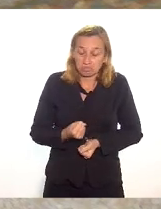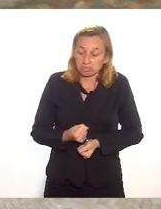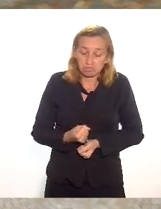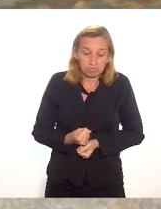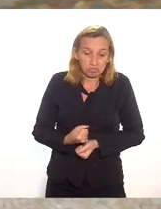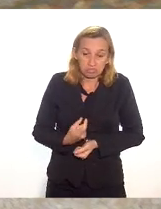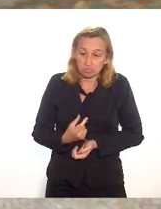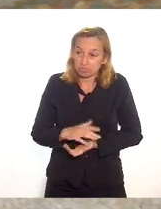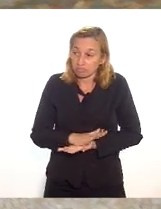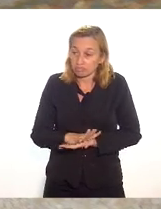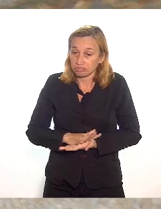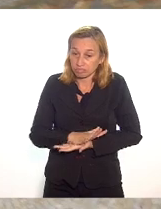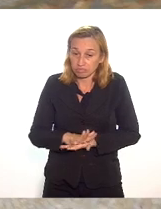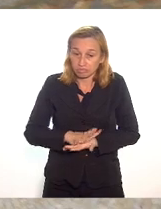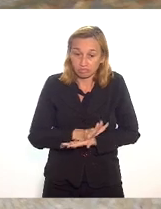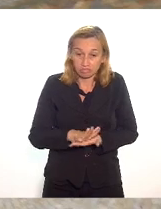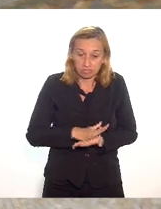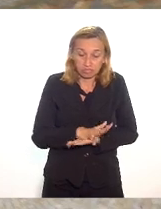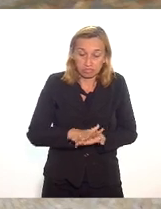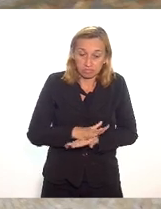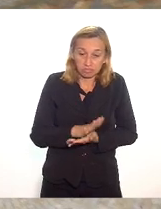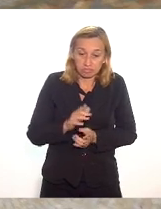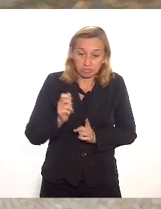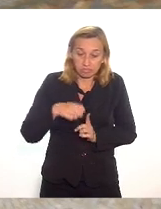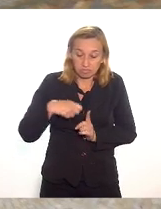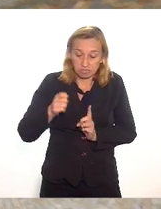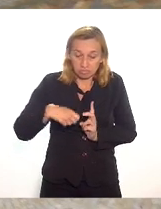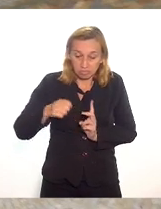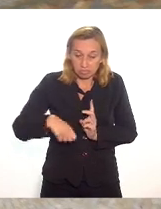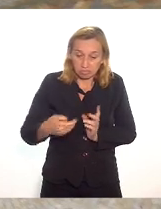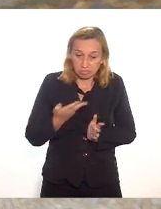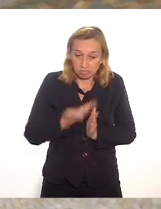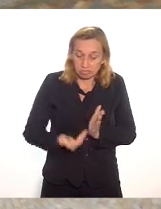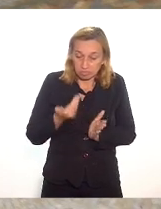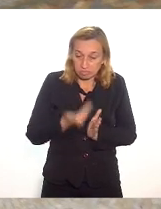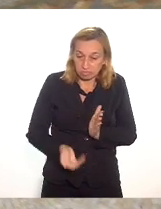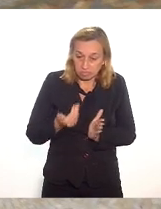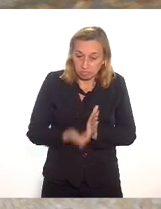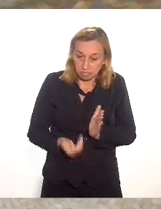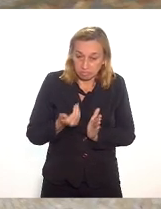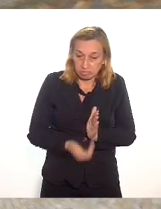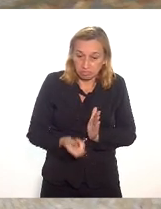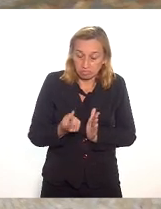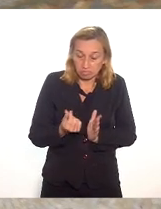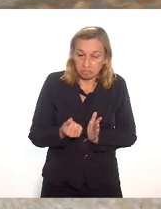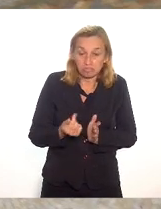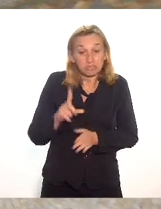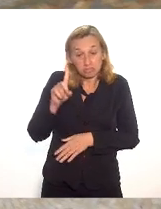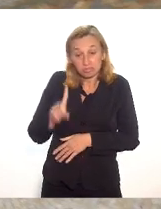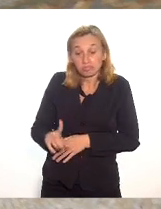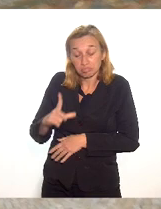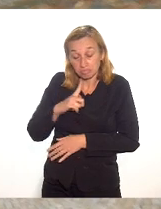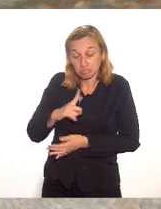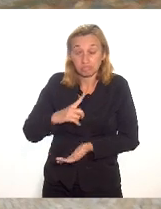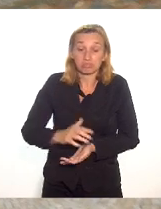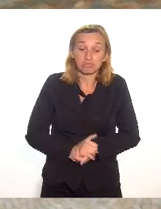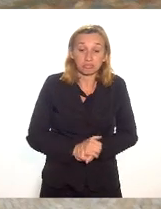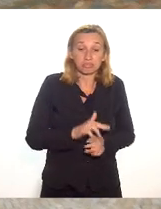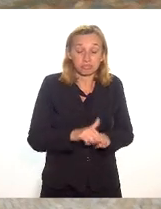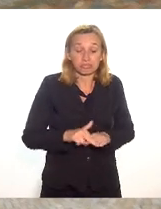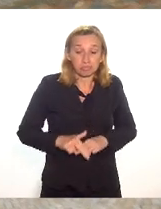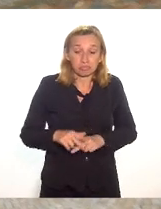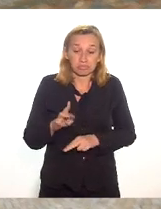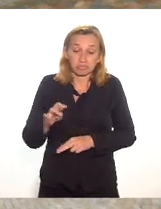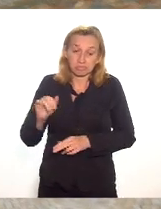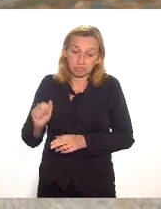progressão. Estão aí, cada mês que passa, perdendo dinheiro daquilo que eles têm direito por causa do